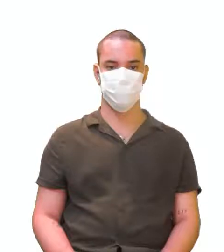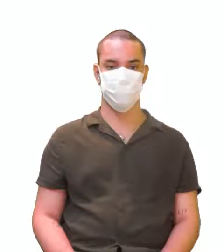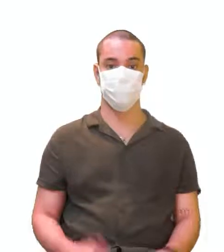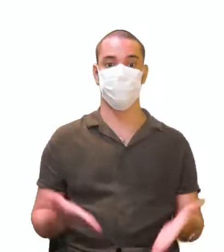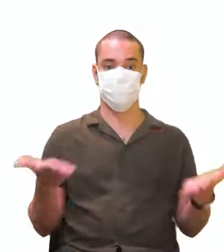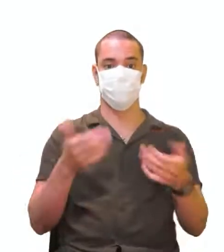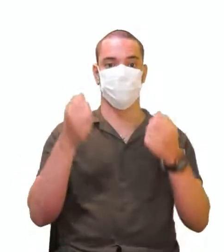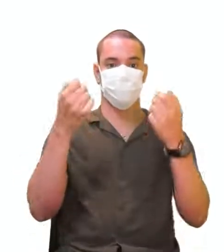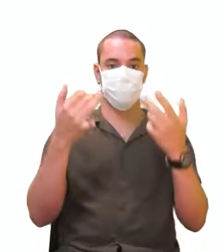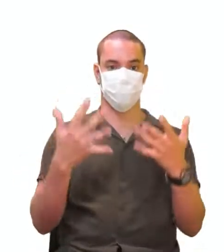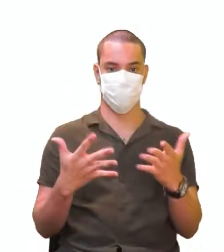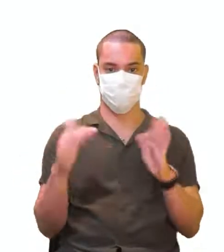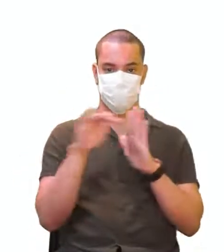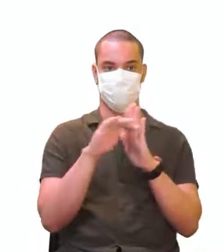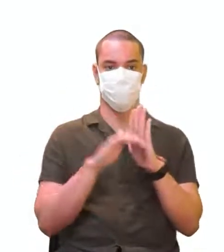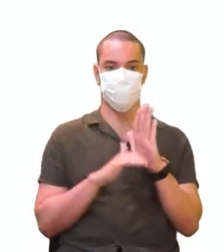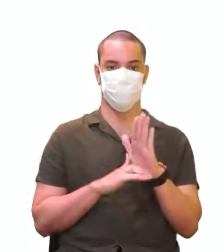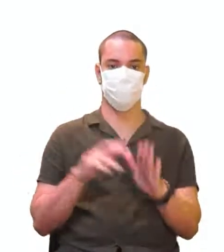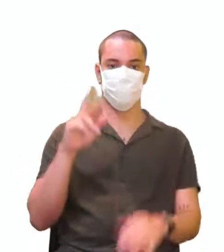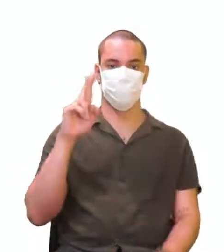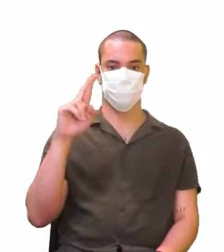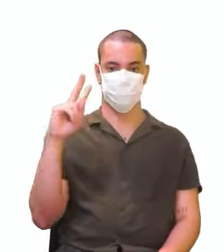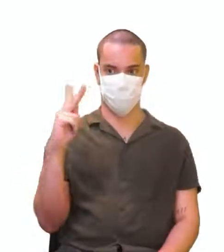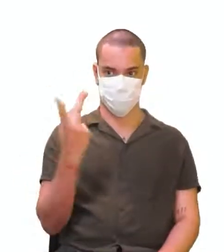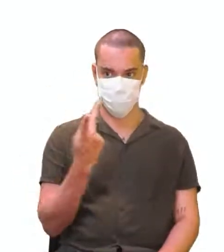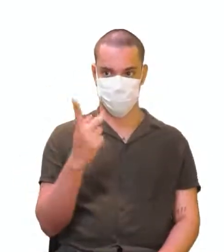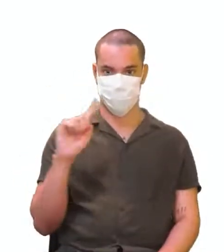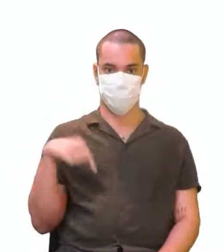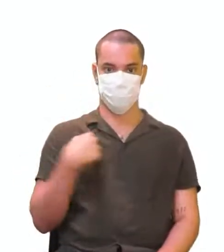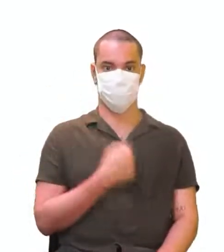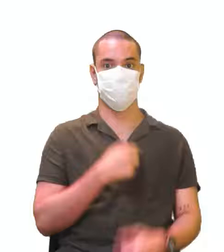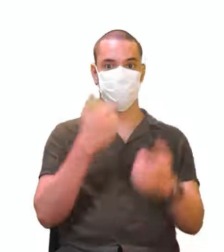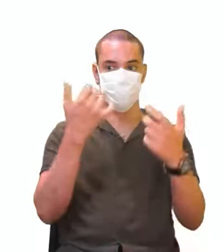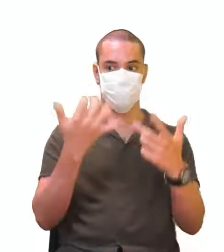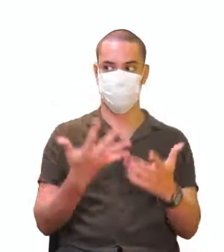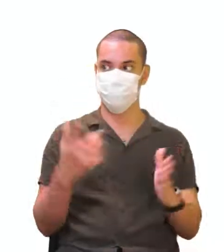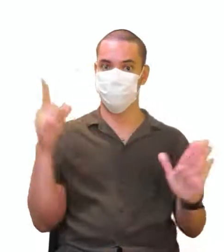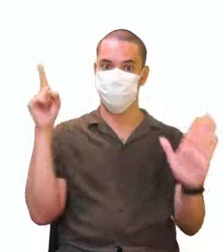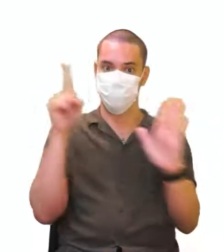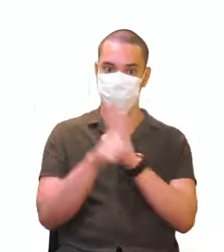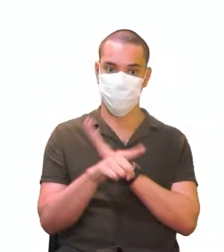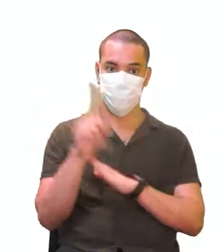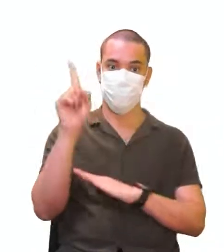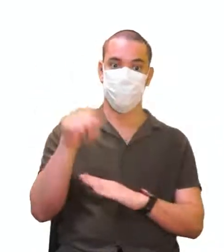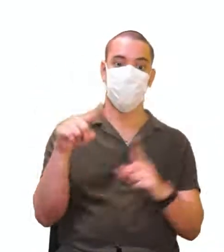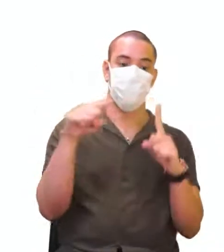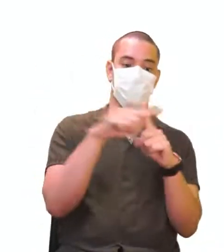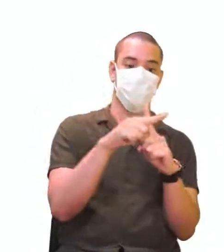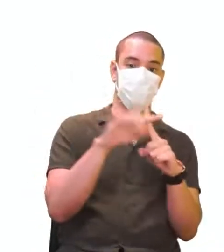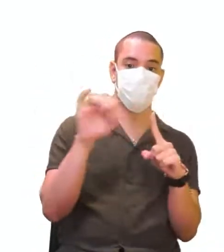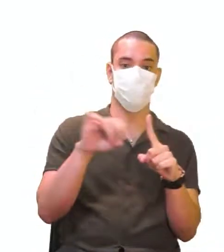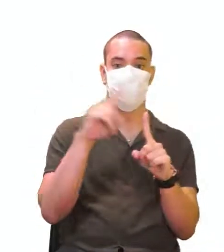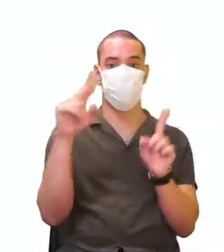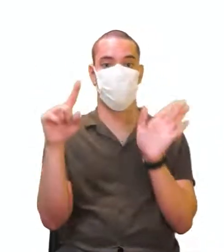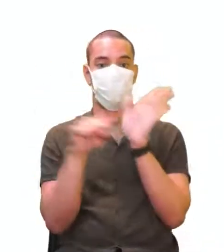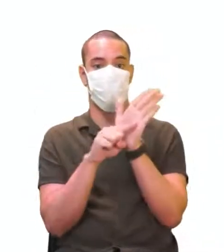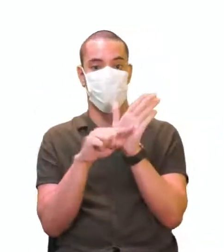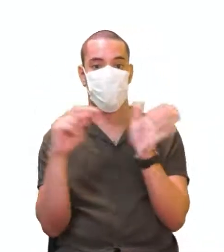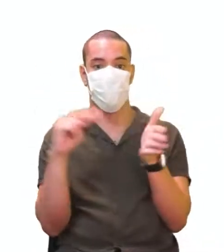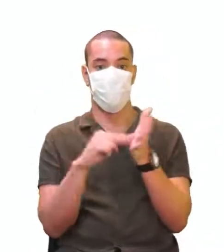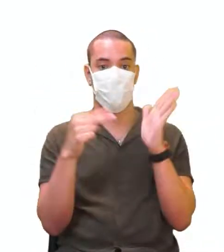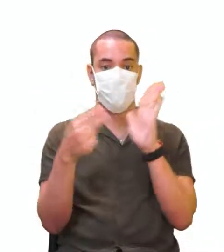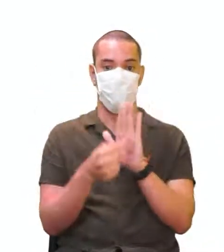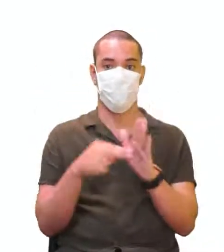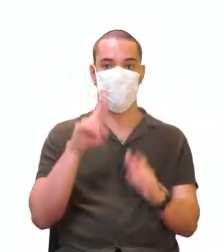Agora nós vamos falar sobre o fator RH, que é aquele quando a gente diz, eu perguntei dos meninos, é positivo ou negativo? Que é o fator chamado